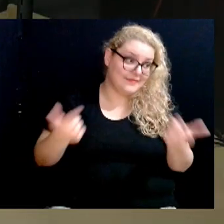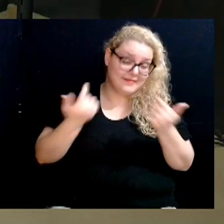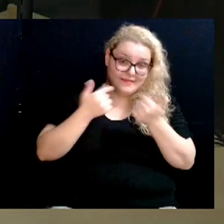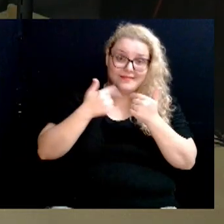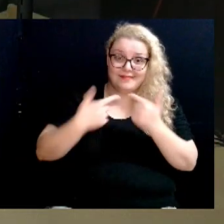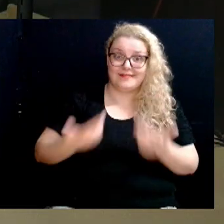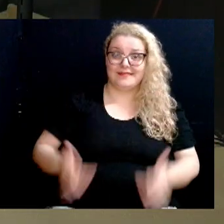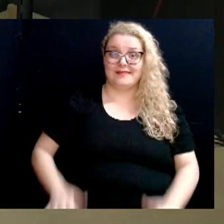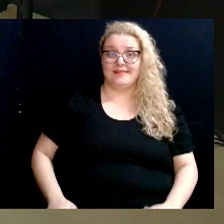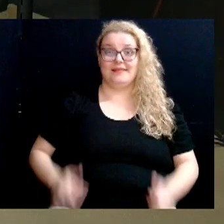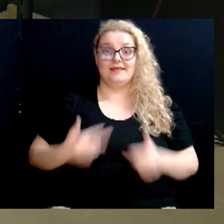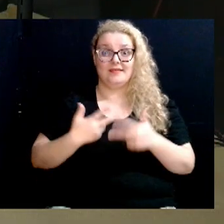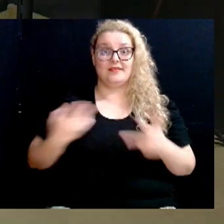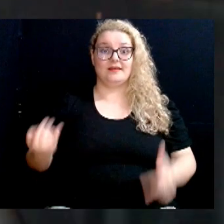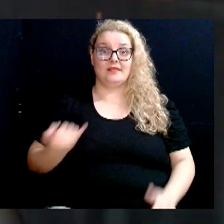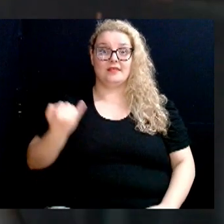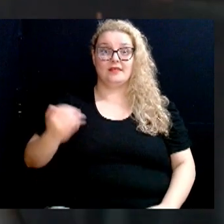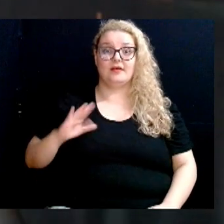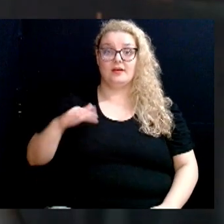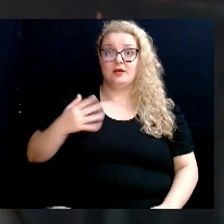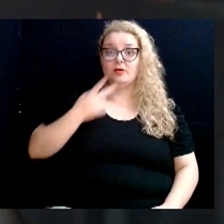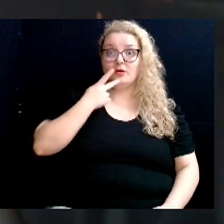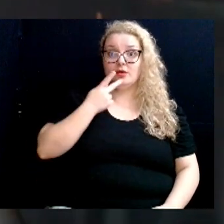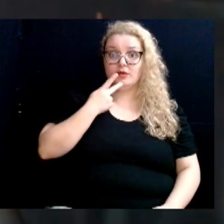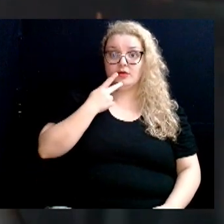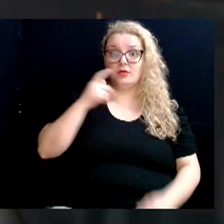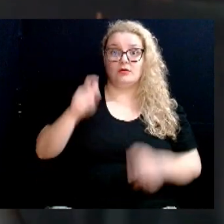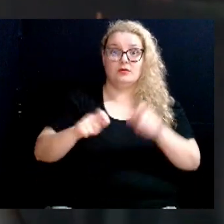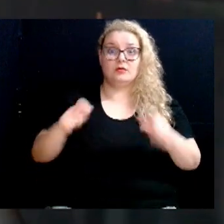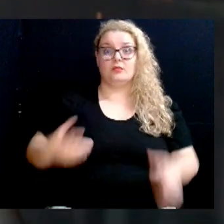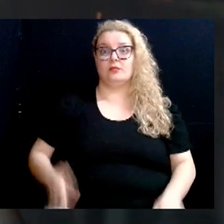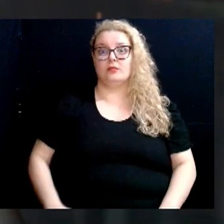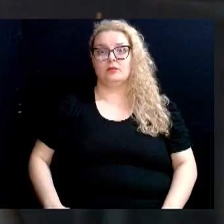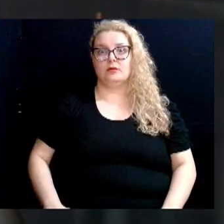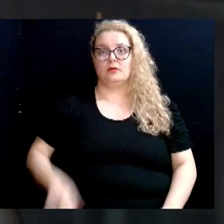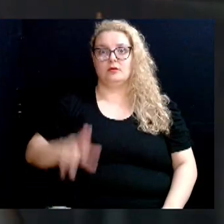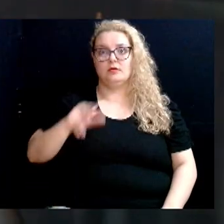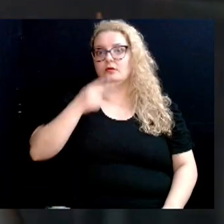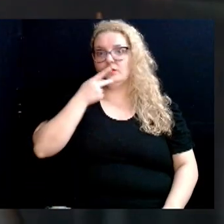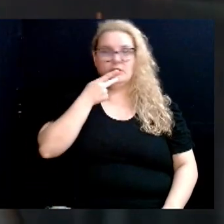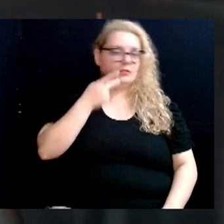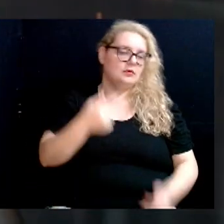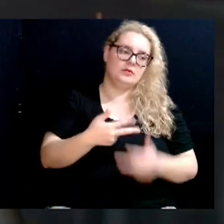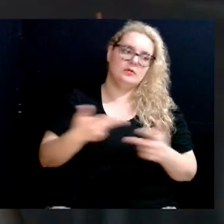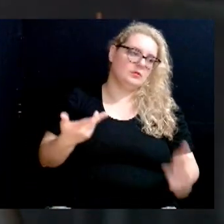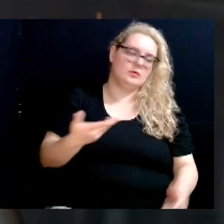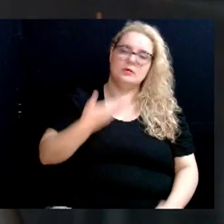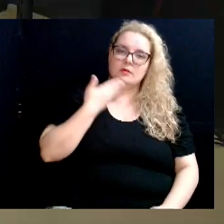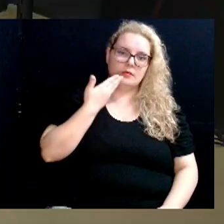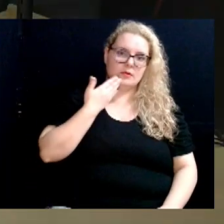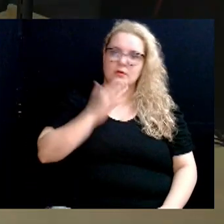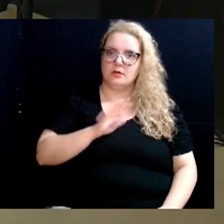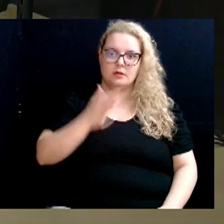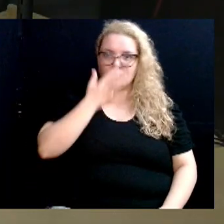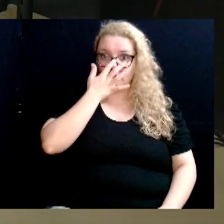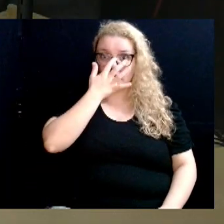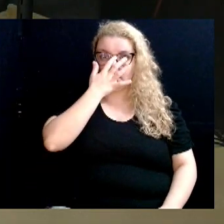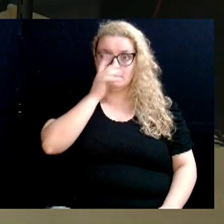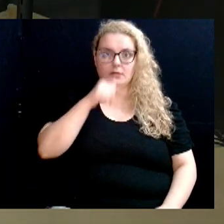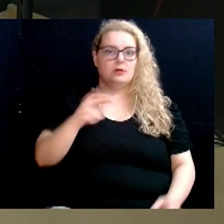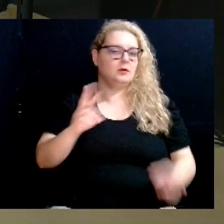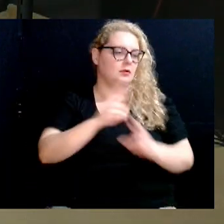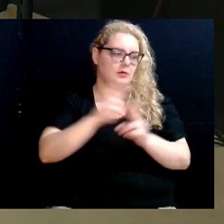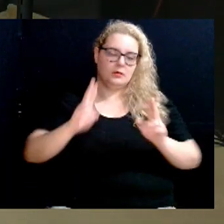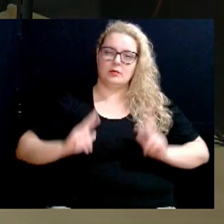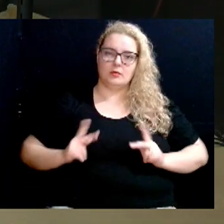muito importante é, quando a gente fala de gente, a gente nunca vai estar falando de coisa fácil. Exato. Né? Não adianta, relações humanas